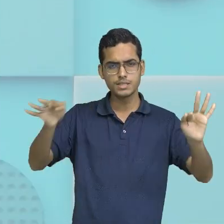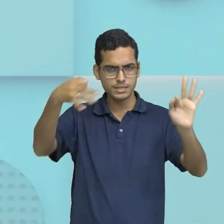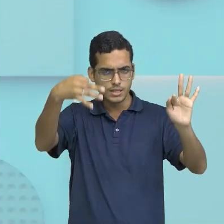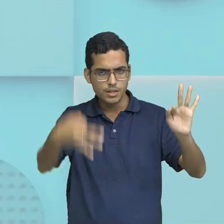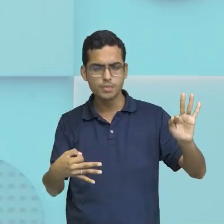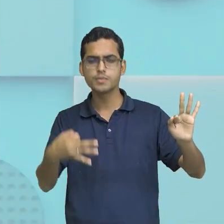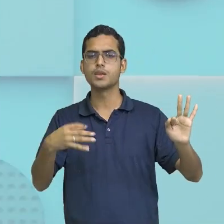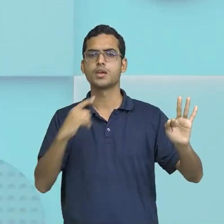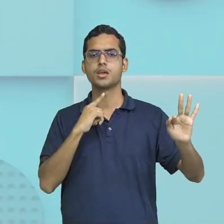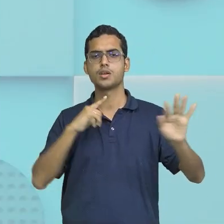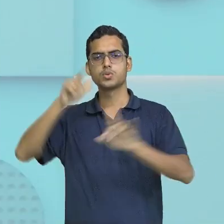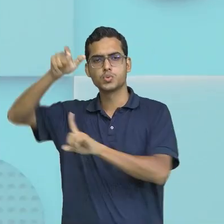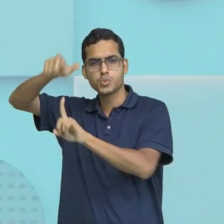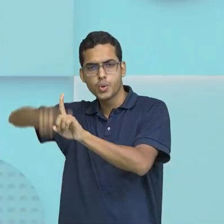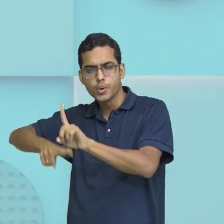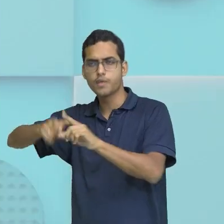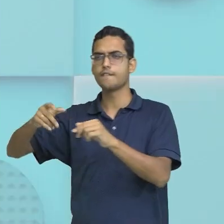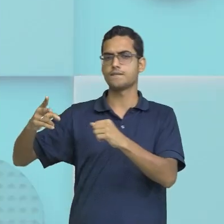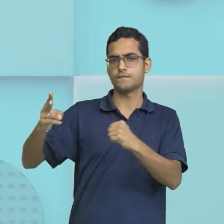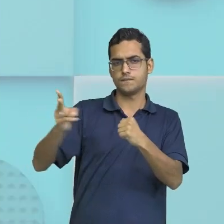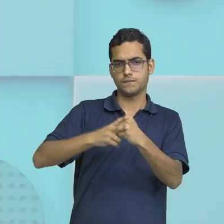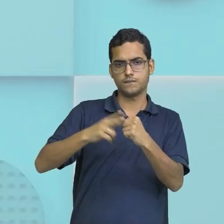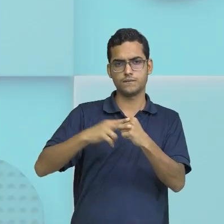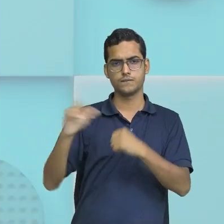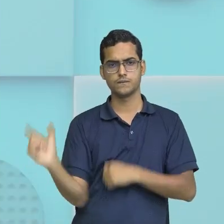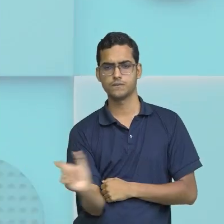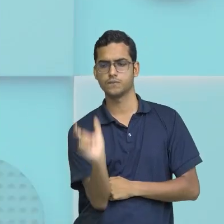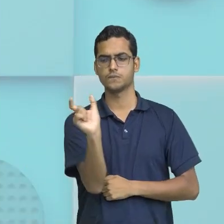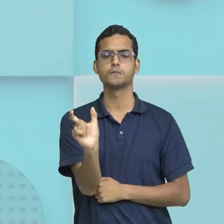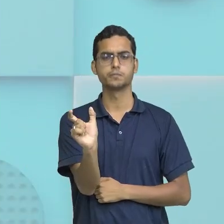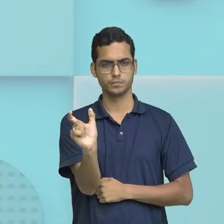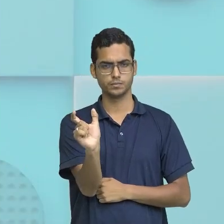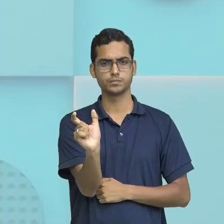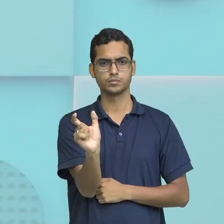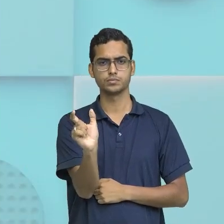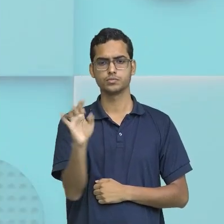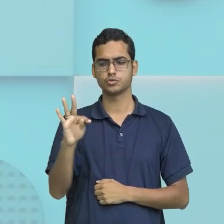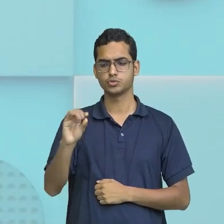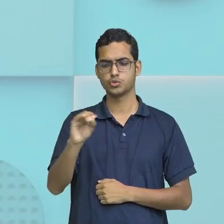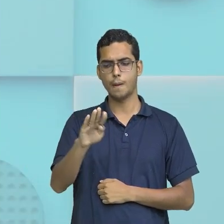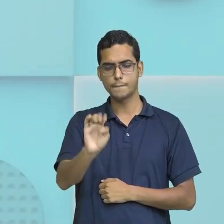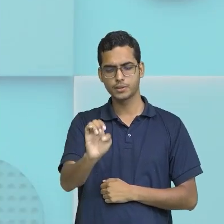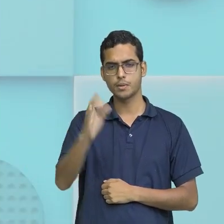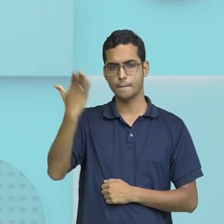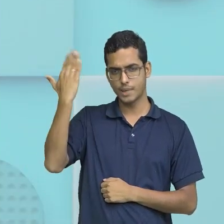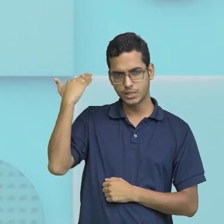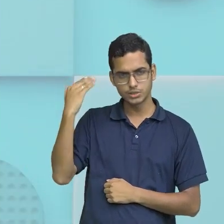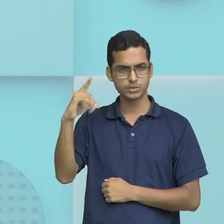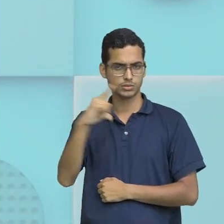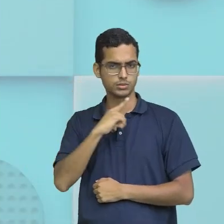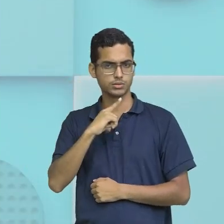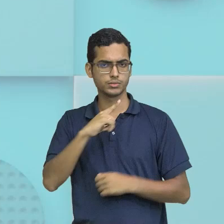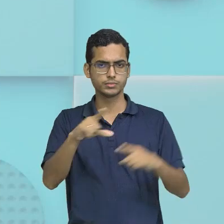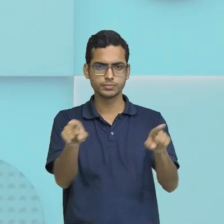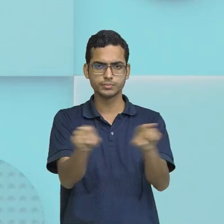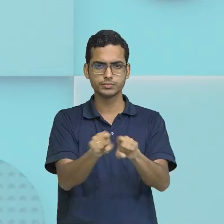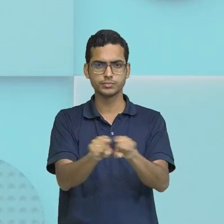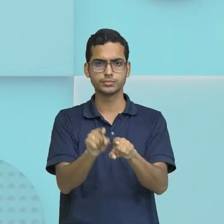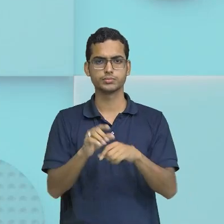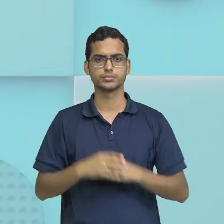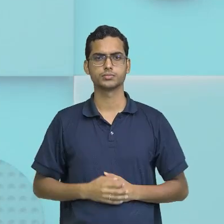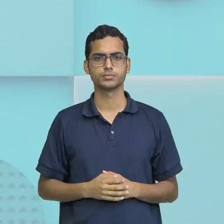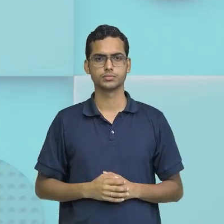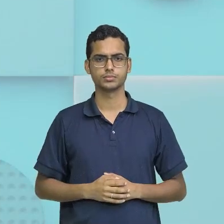Sujeito, vou ter o verbo to be, no passado, né? Que vai ser was, quando o meu sujeito for